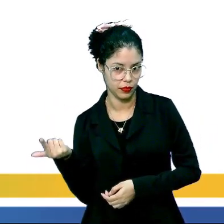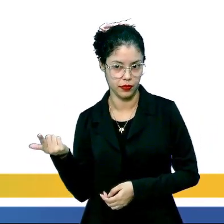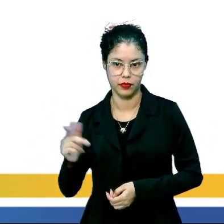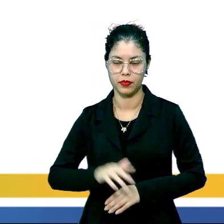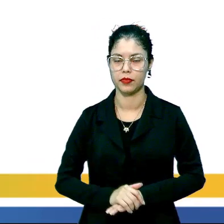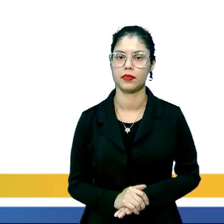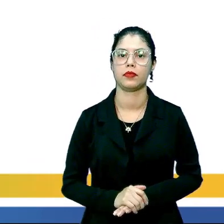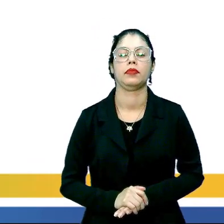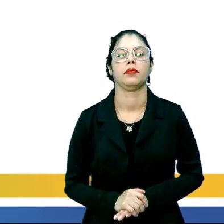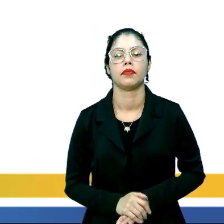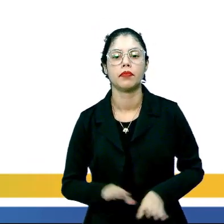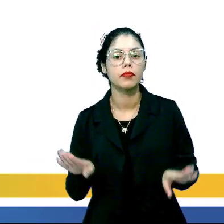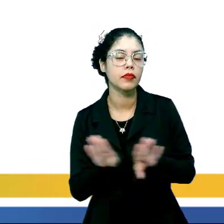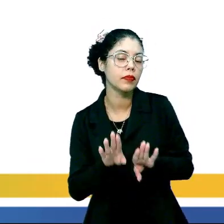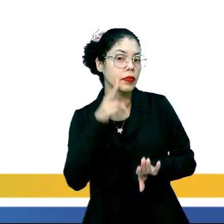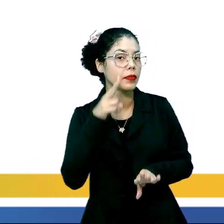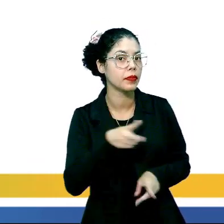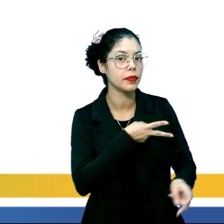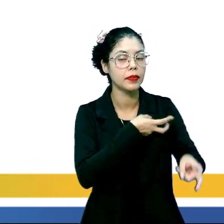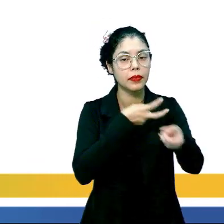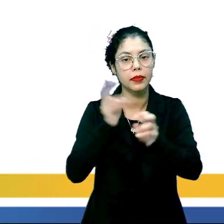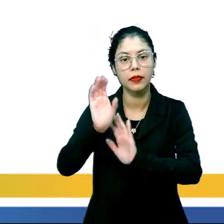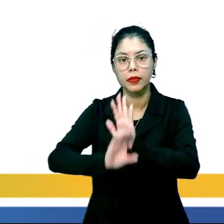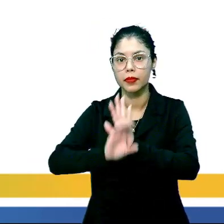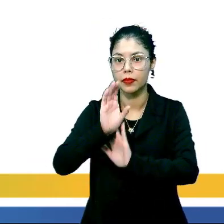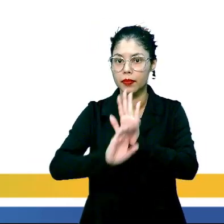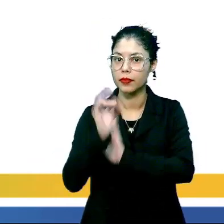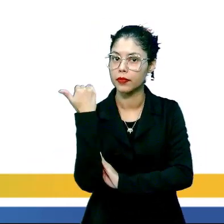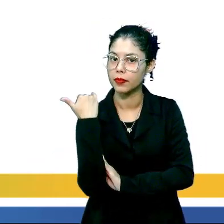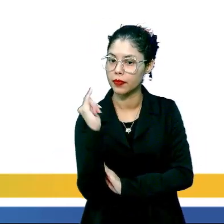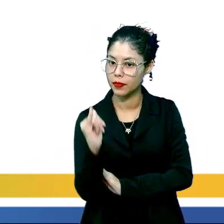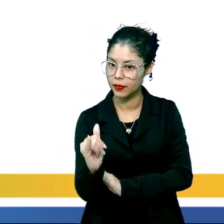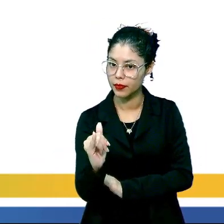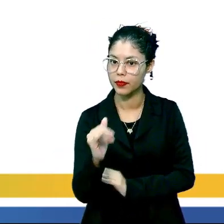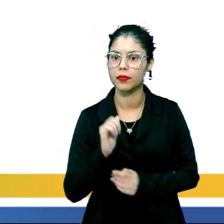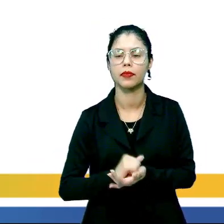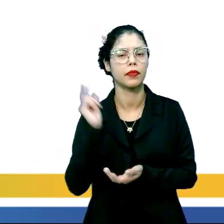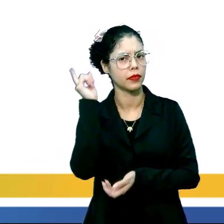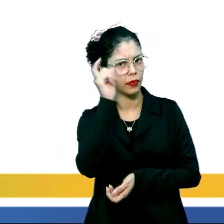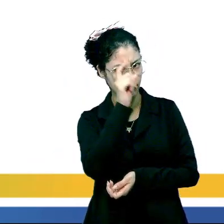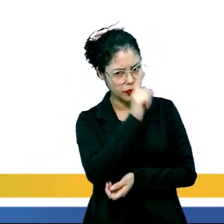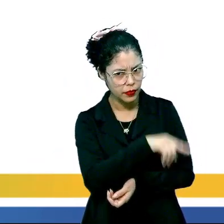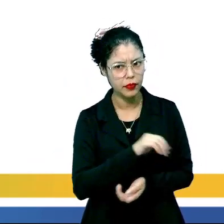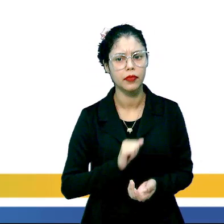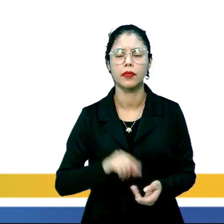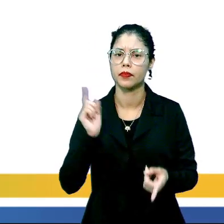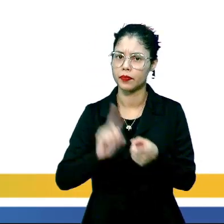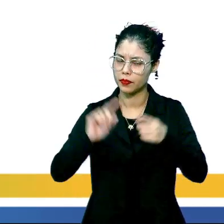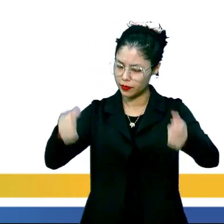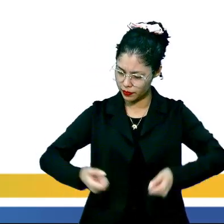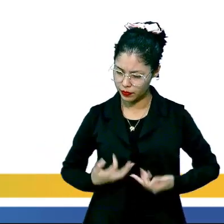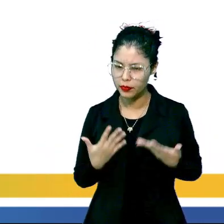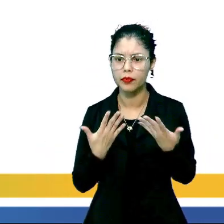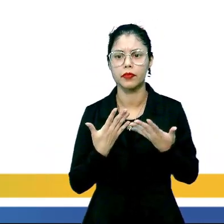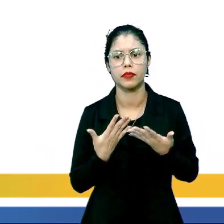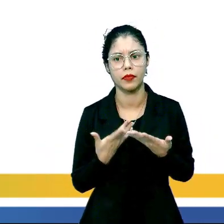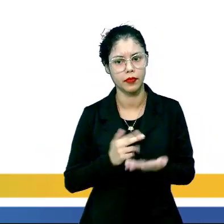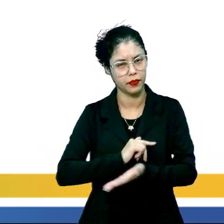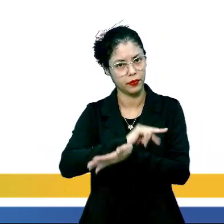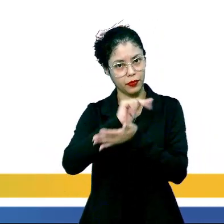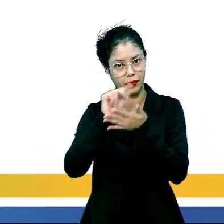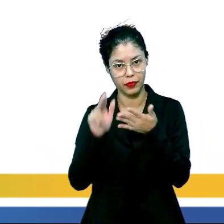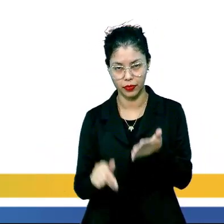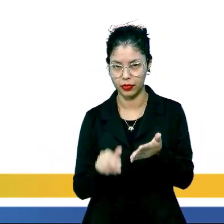entre outros. Então veja que o conceito para energia é difícil, porque ela se manifesta de